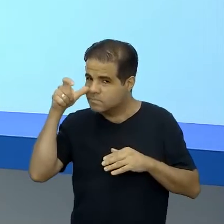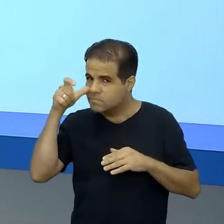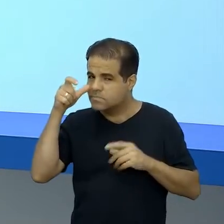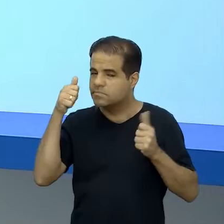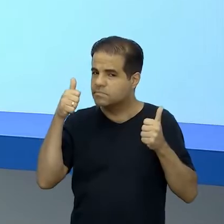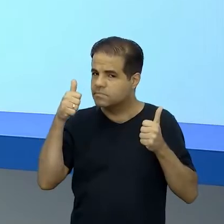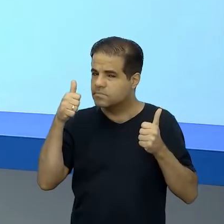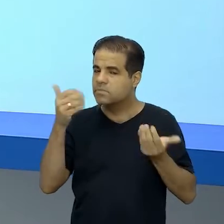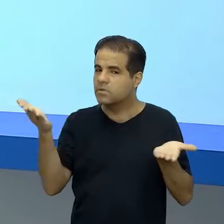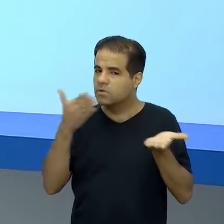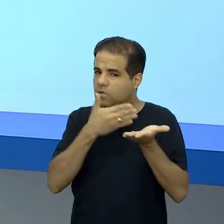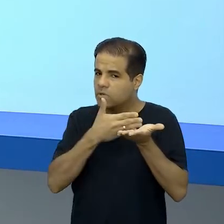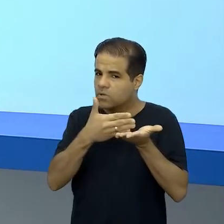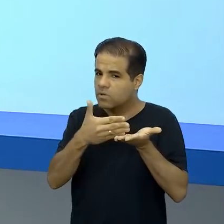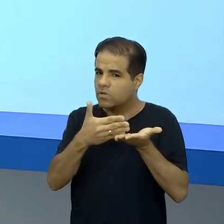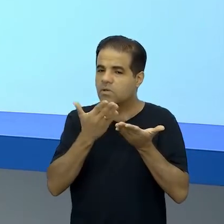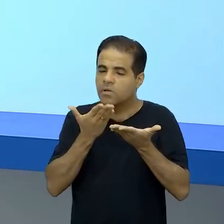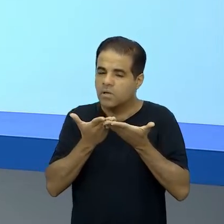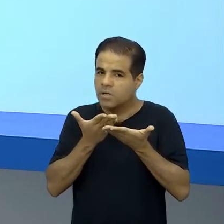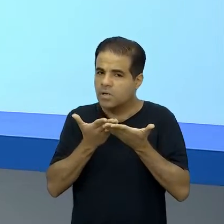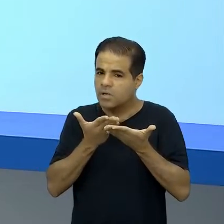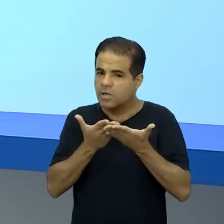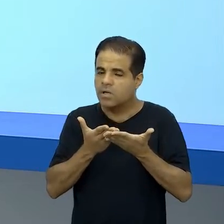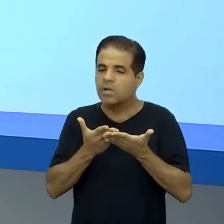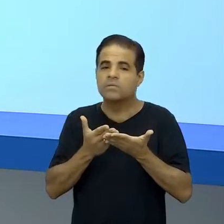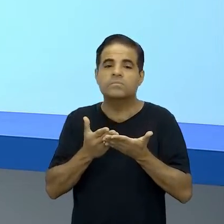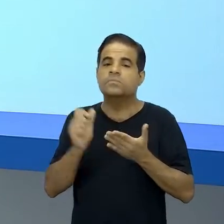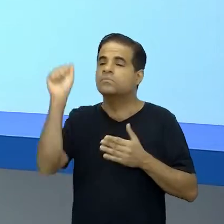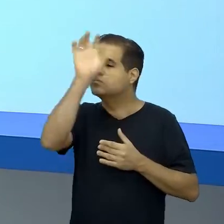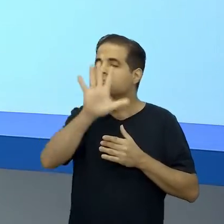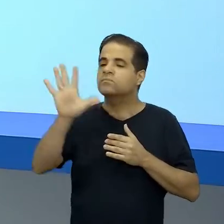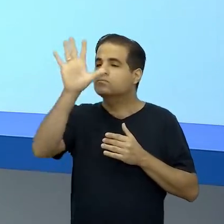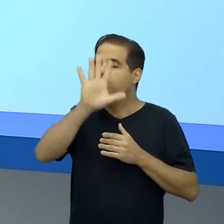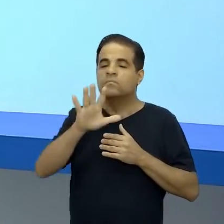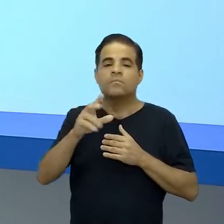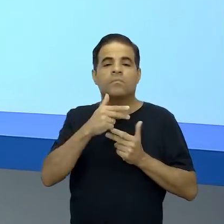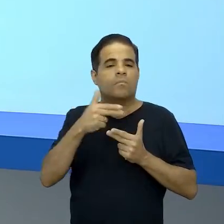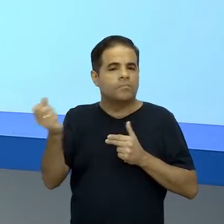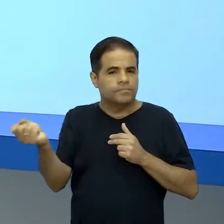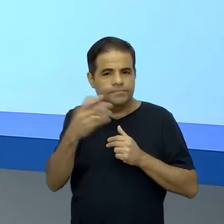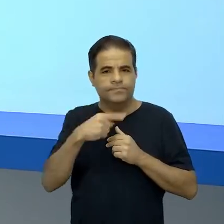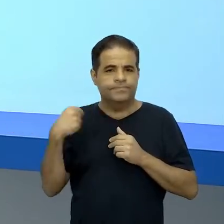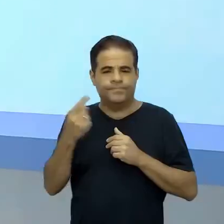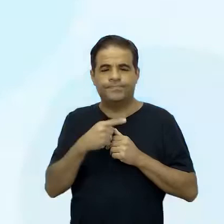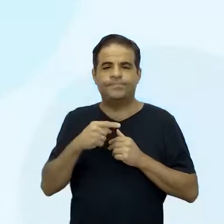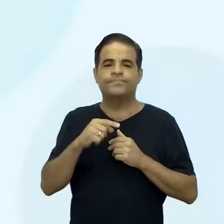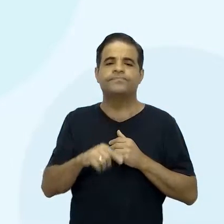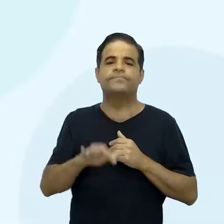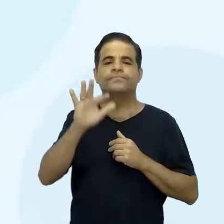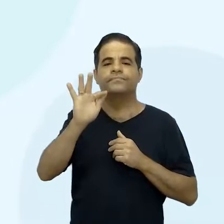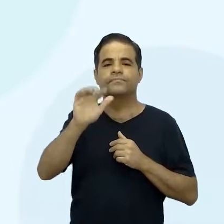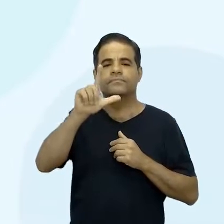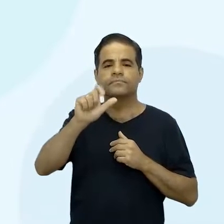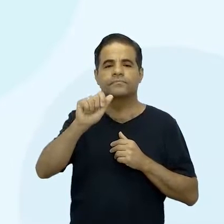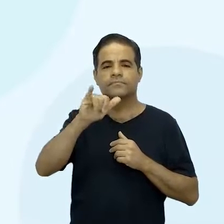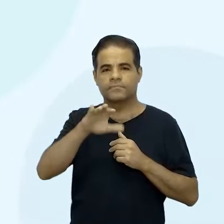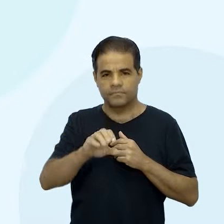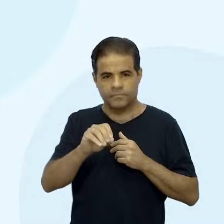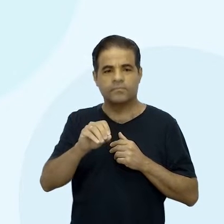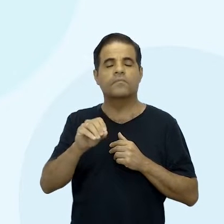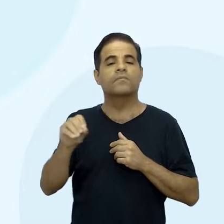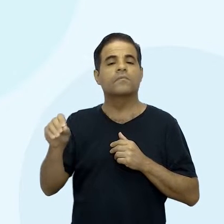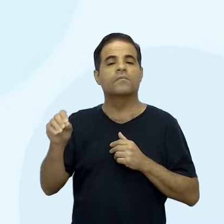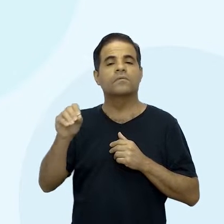Mas nós vamos começar a nossa aula falando de um artista nacional, coisa nossa, Flávio de Carvalho. Então, Flávio de